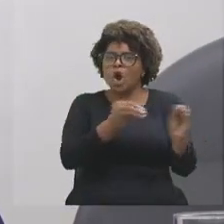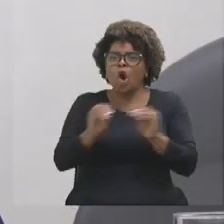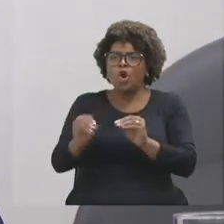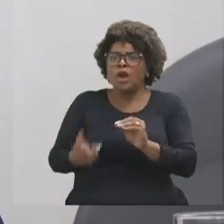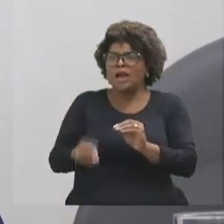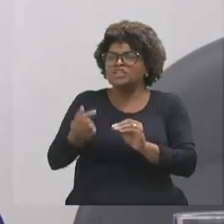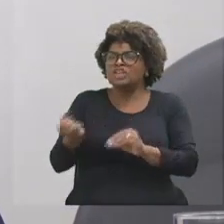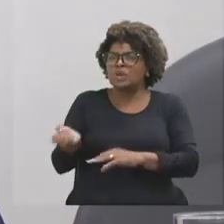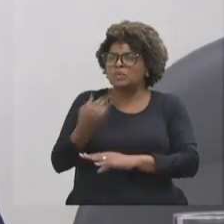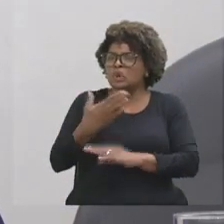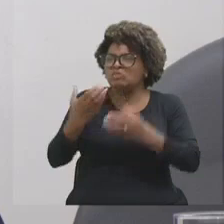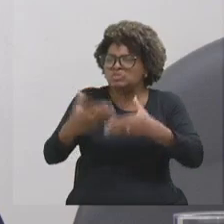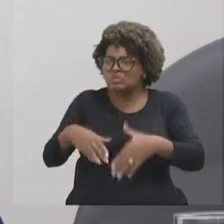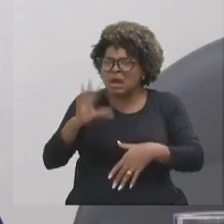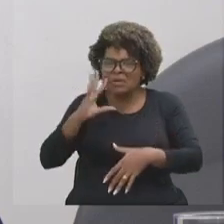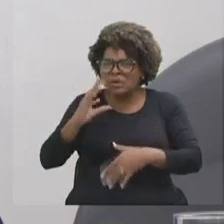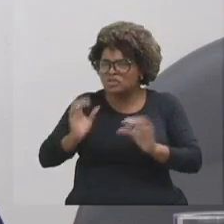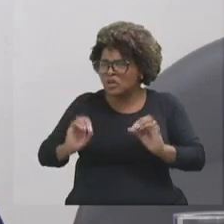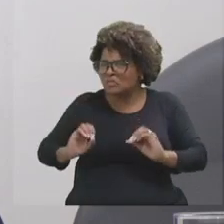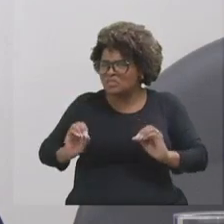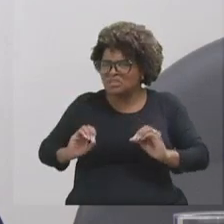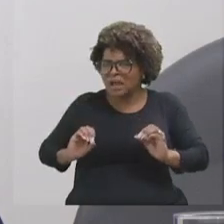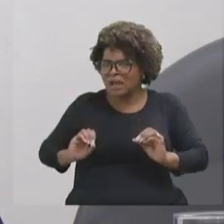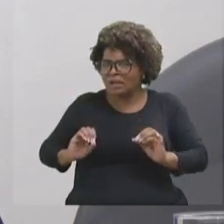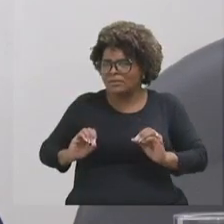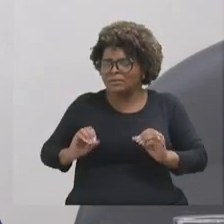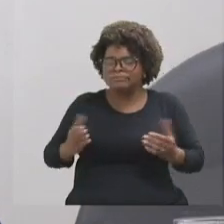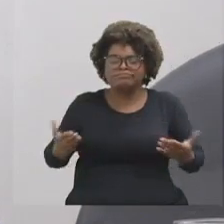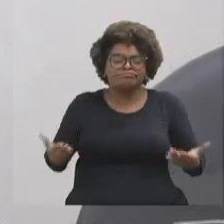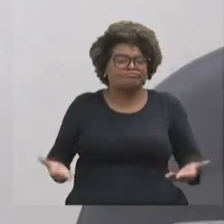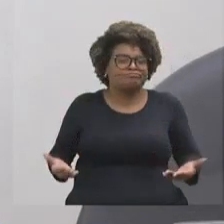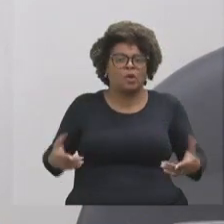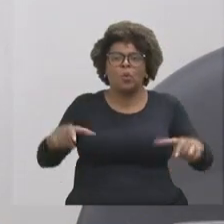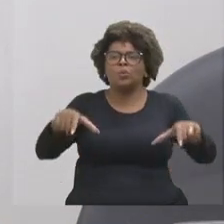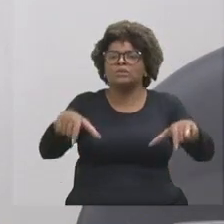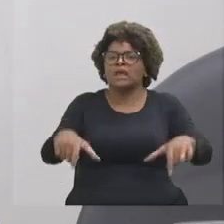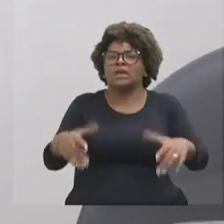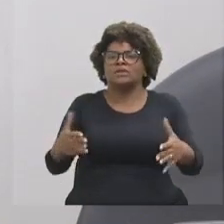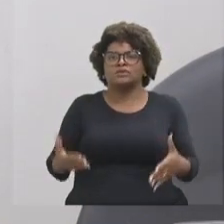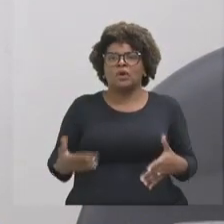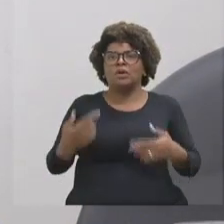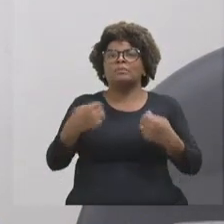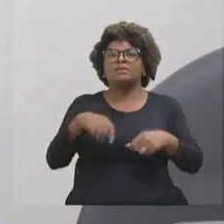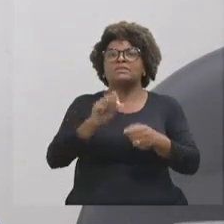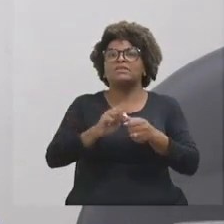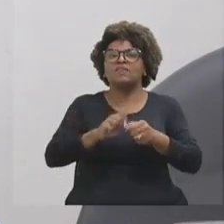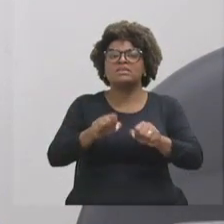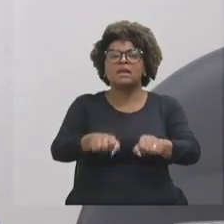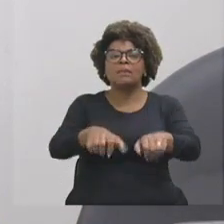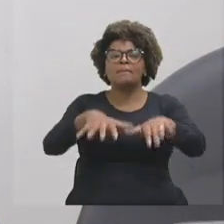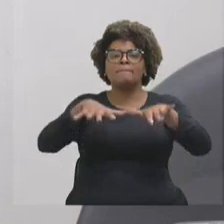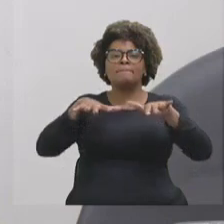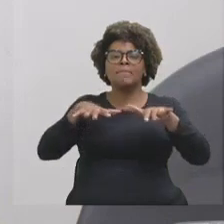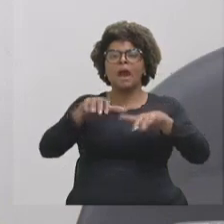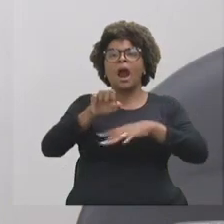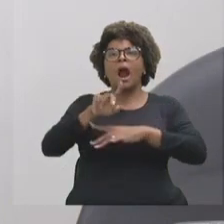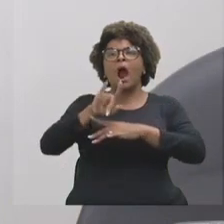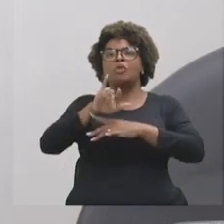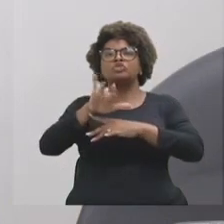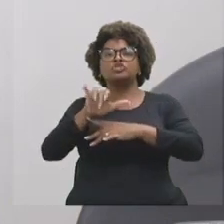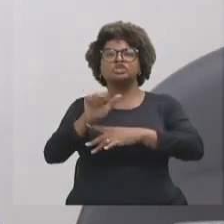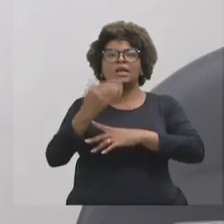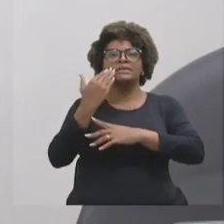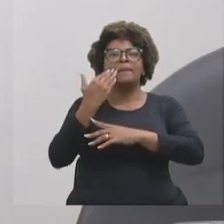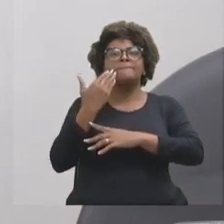lugar que não vai resolver então acho que adiciono território e nós vamos provocar isso e vamos fazer uma audiência pública e chamar todo mundo para mostrar esses números